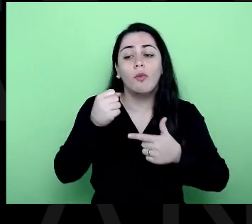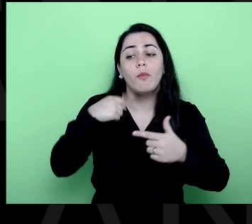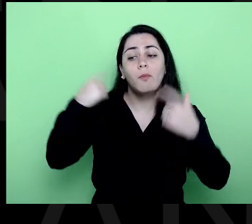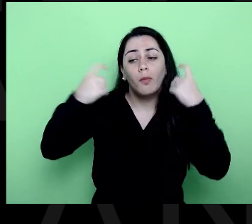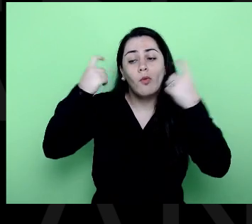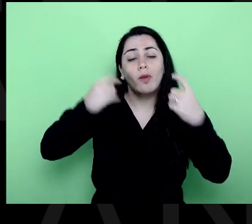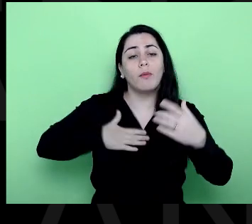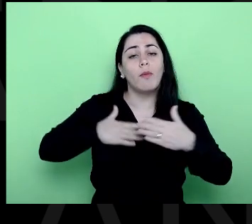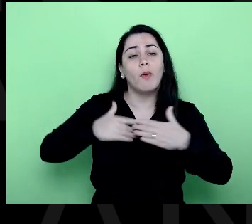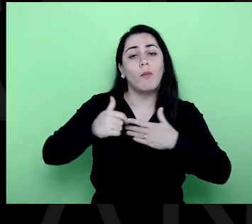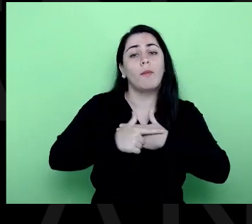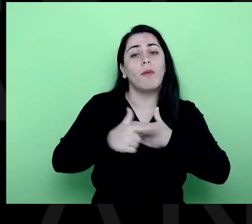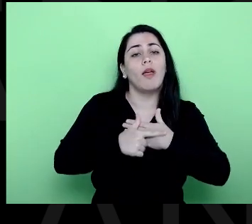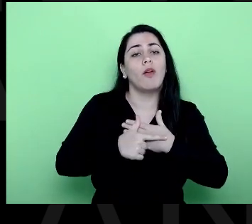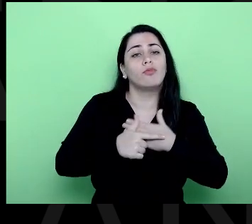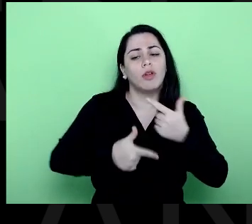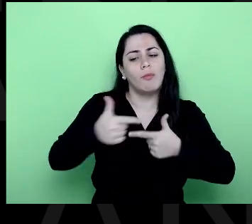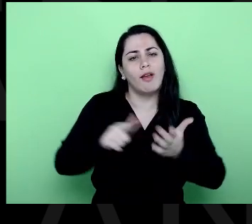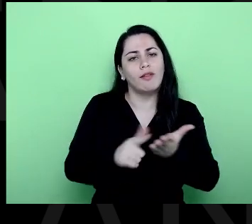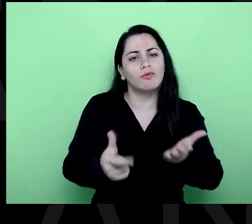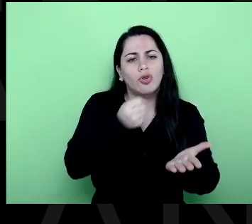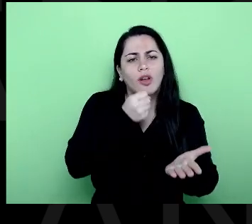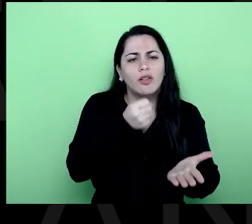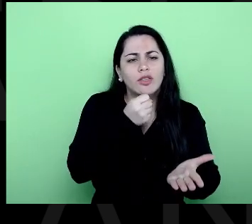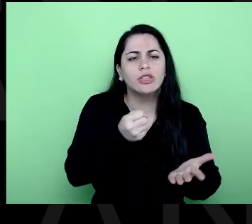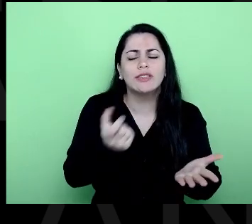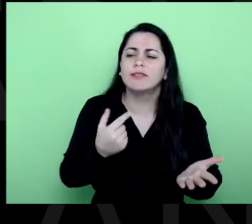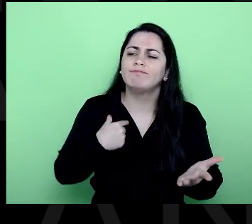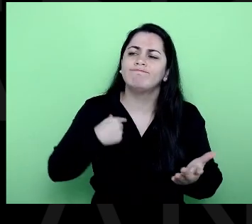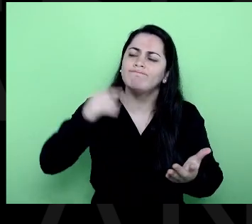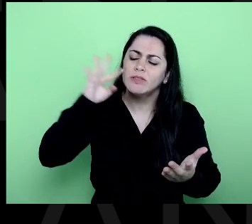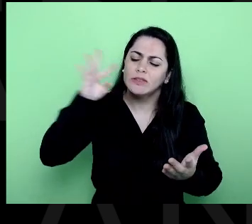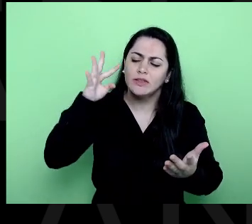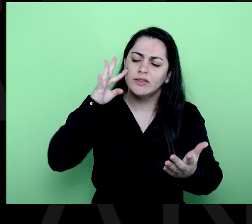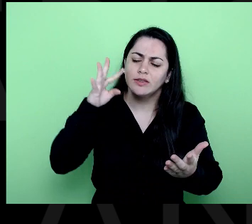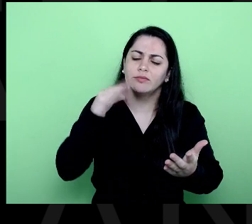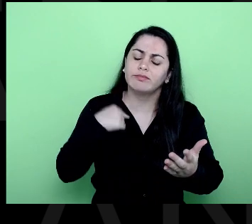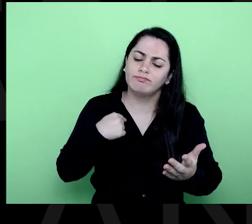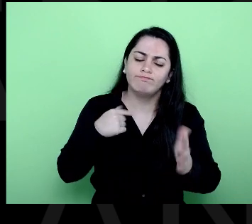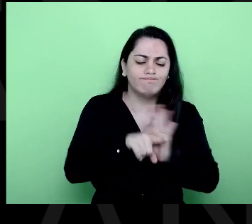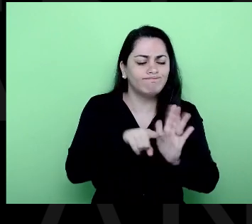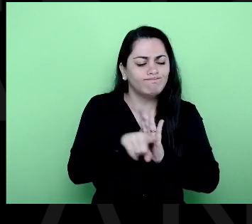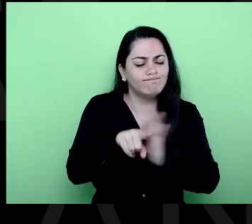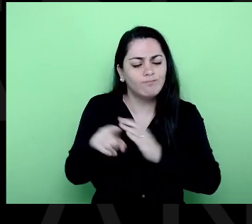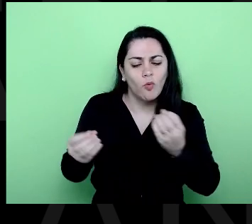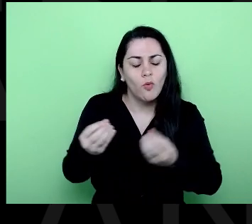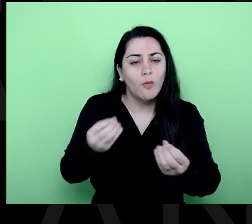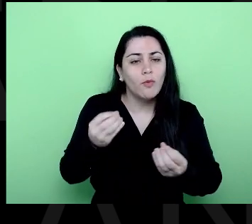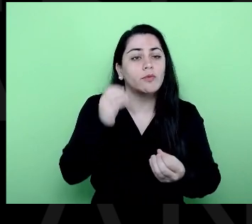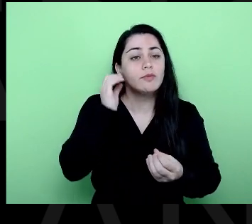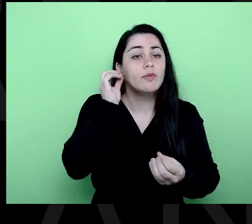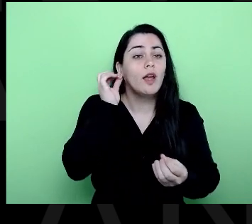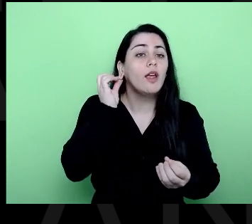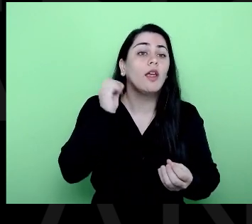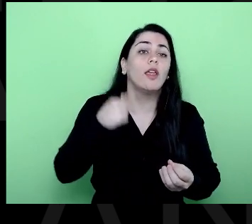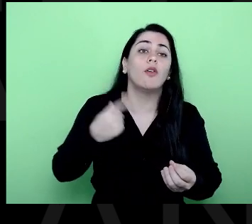como jornalista e questionando muito tudo que estava acontecendo, né? E aí, nesse momento, eu fui fazer uma